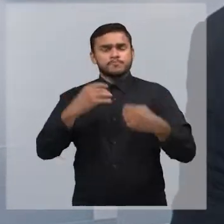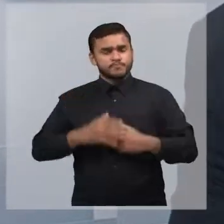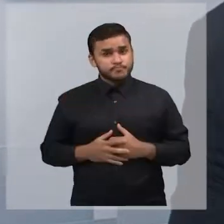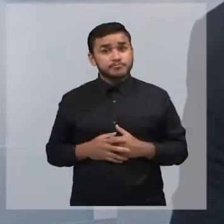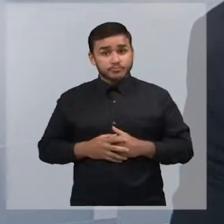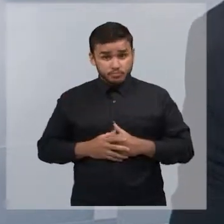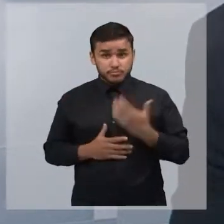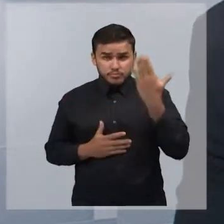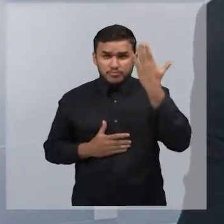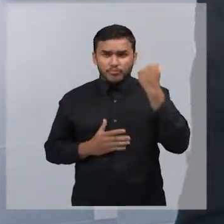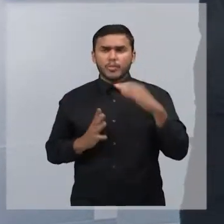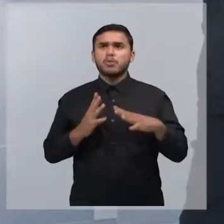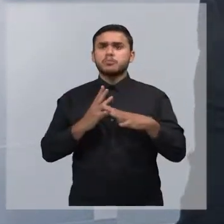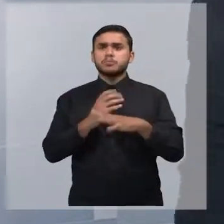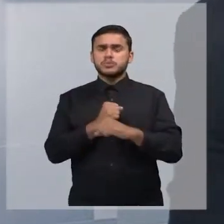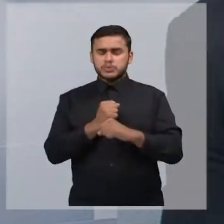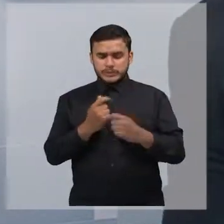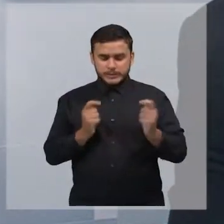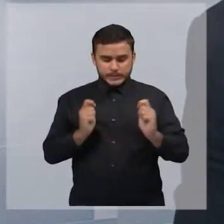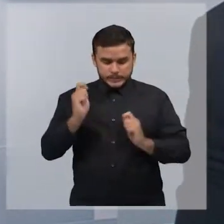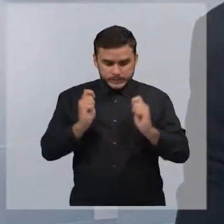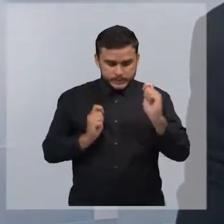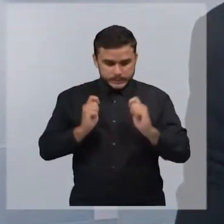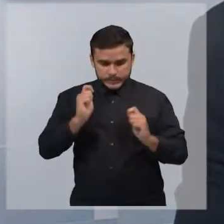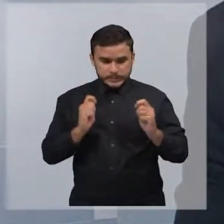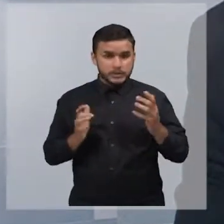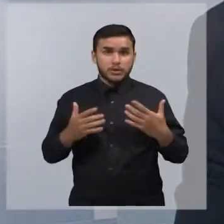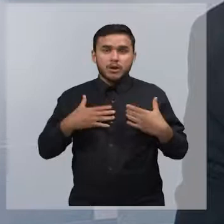indignados. Porque quando ele faz as contas dele,